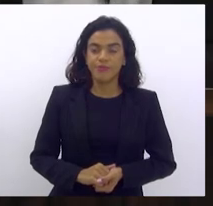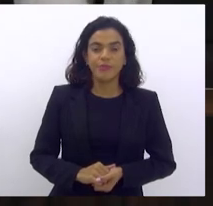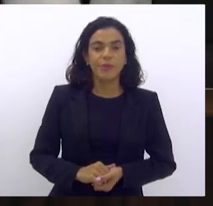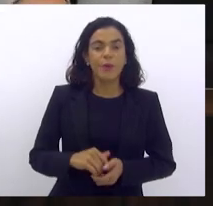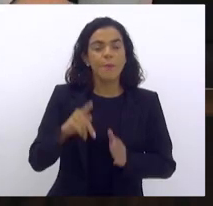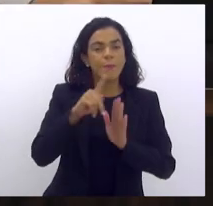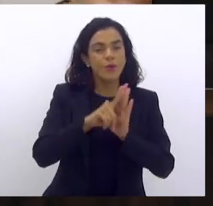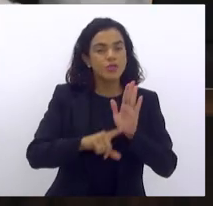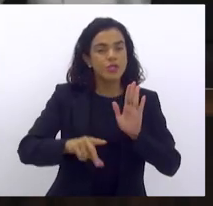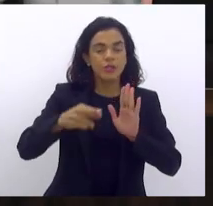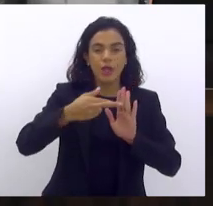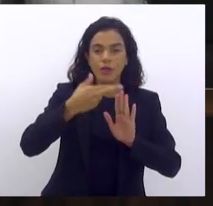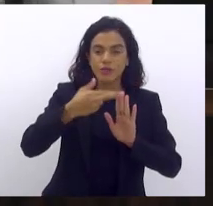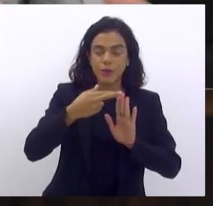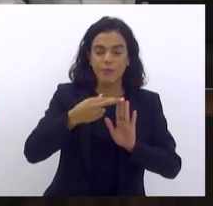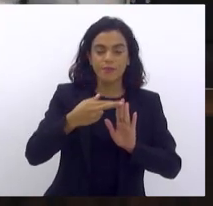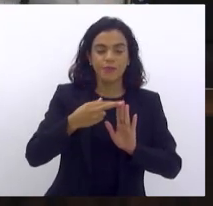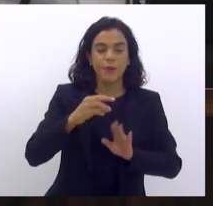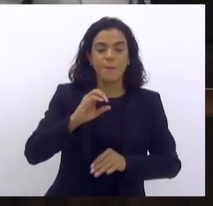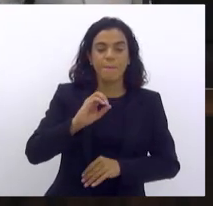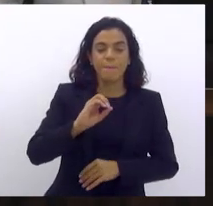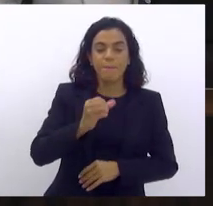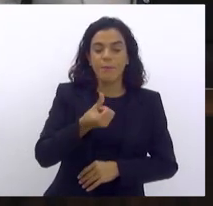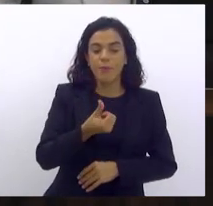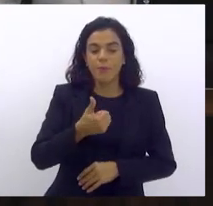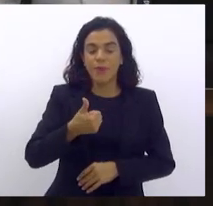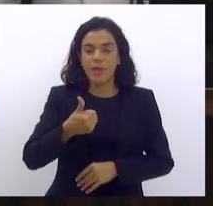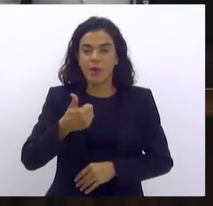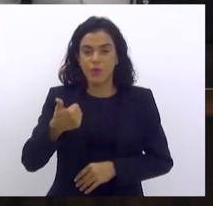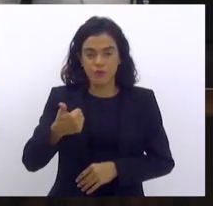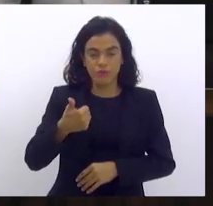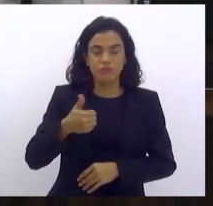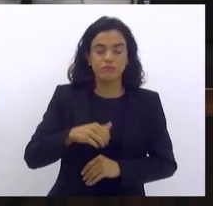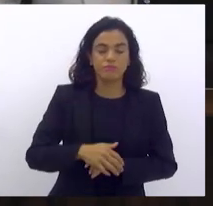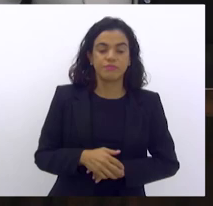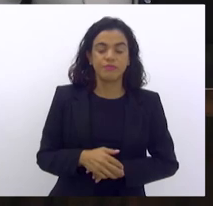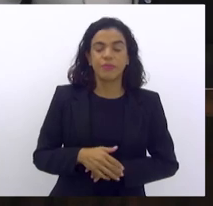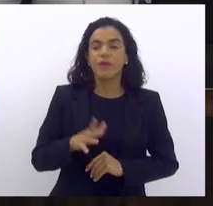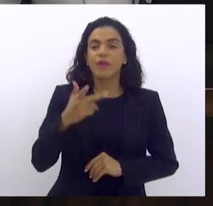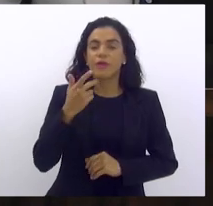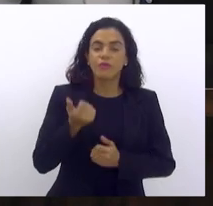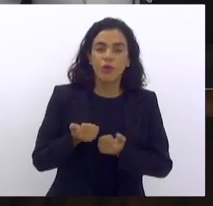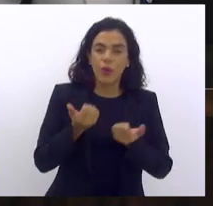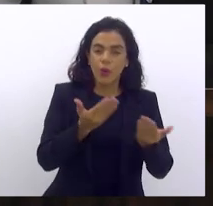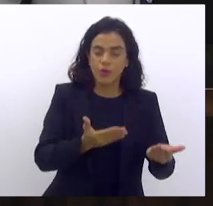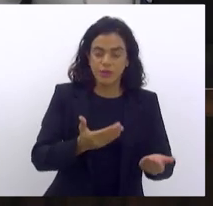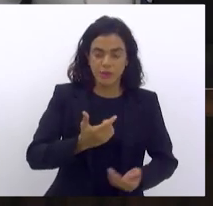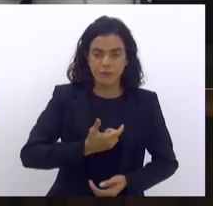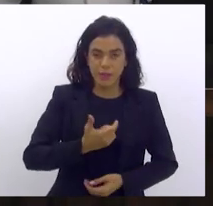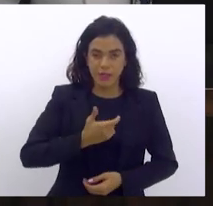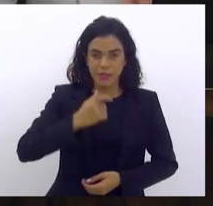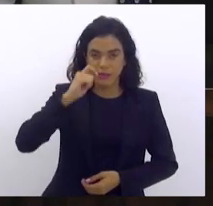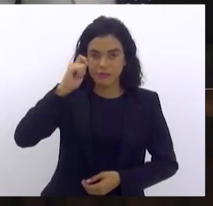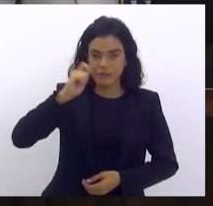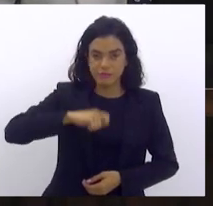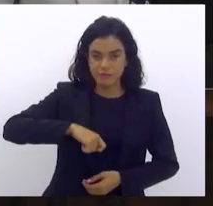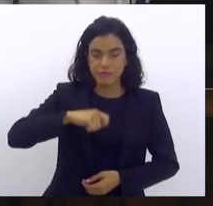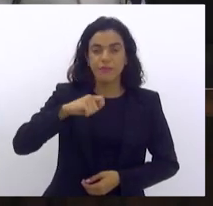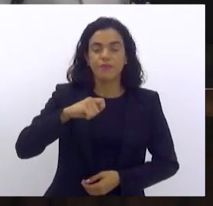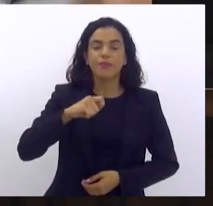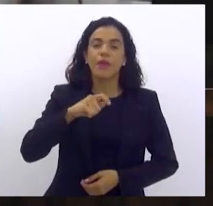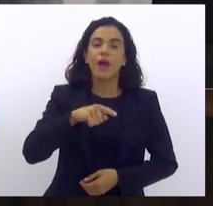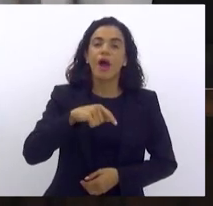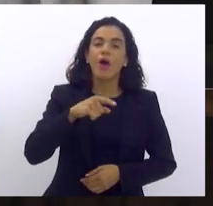Projeto de resolução 61/2023, de autoria do deputado Vinícius Gozolino, que concede medalha Tiradentes ao seu